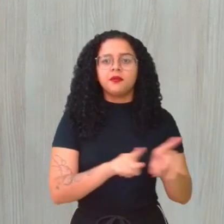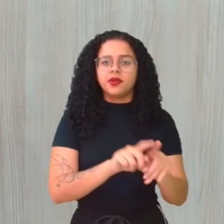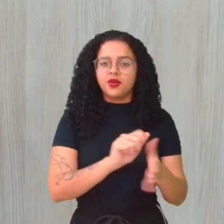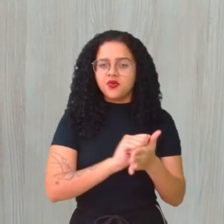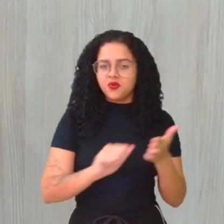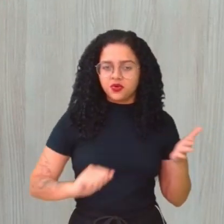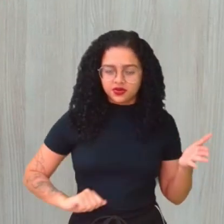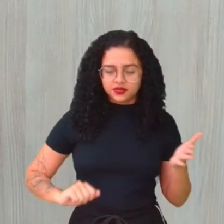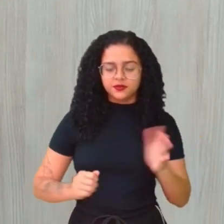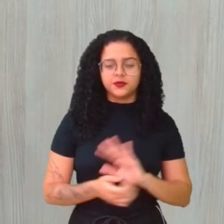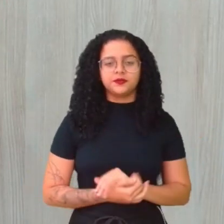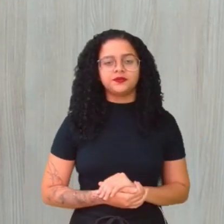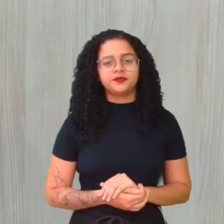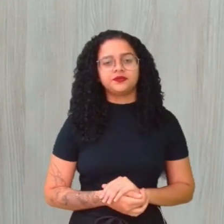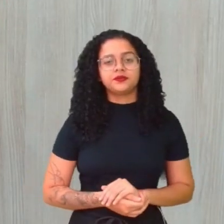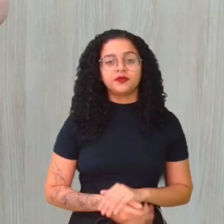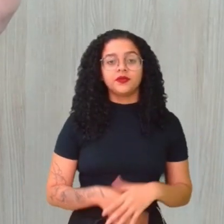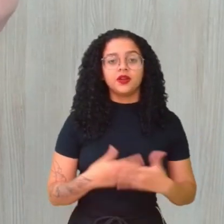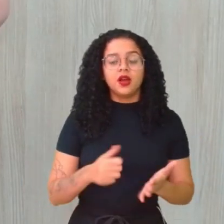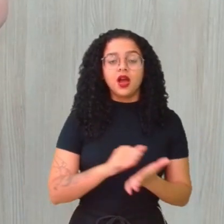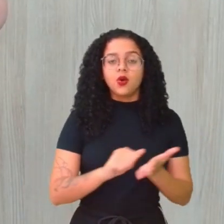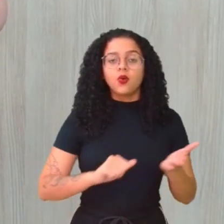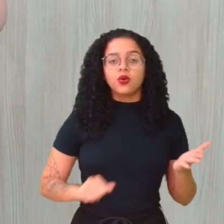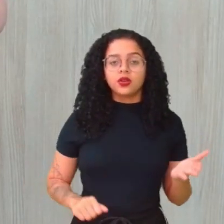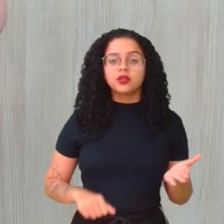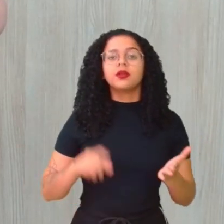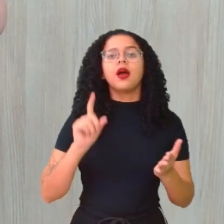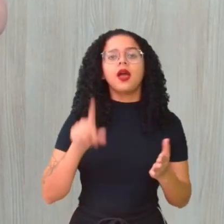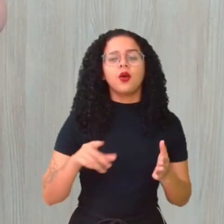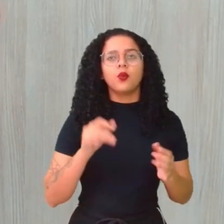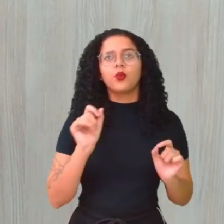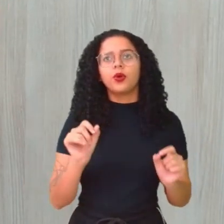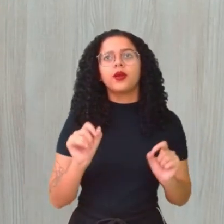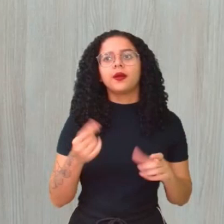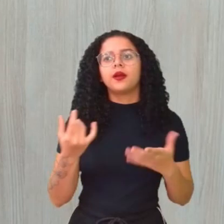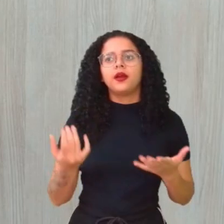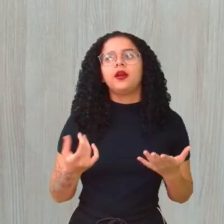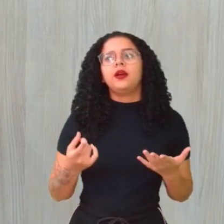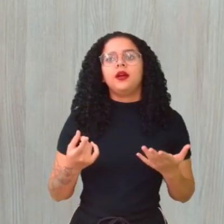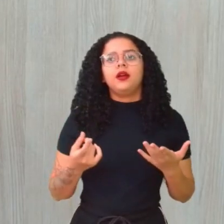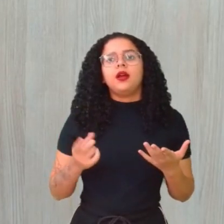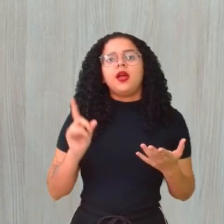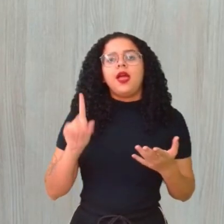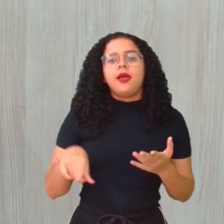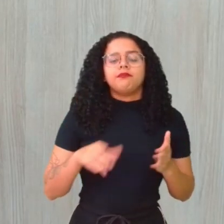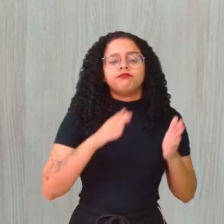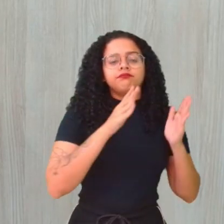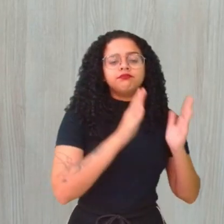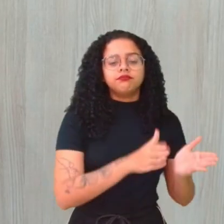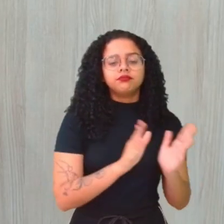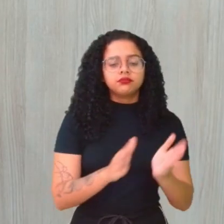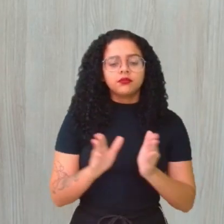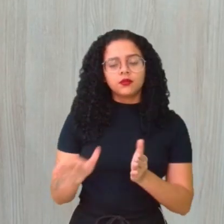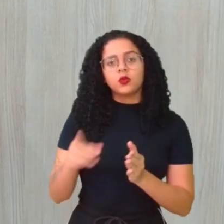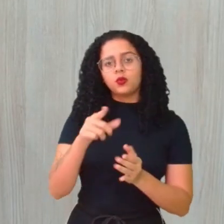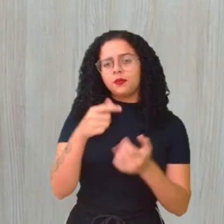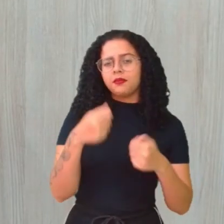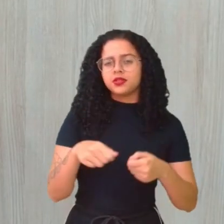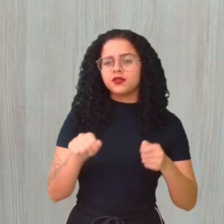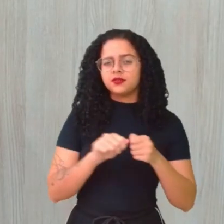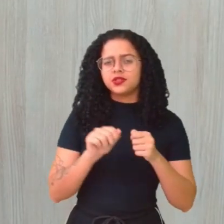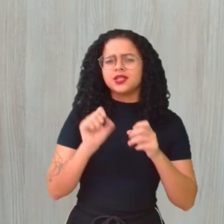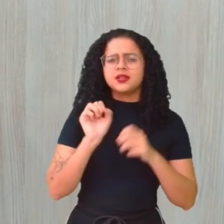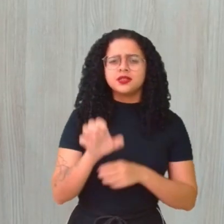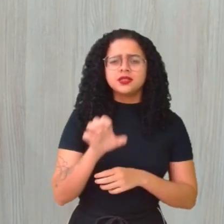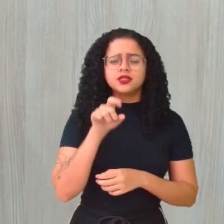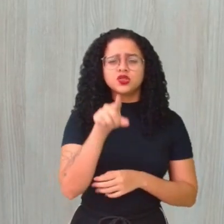algoritmo. Exatamente, né? Então, o algoritmo é um procedimento, é um passo a passo que você tem que fazer. Se você